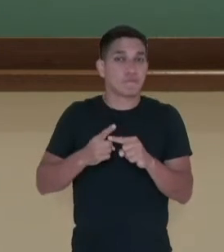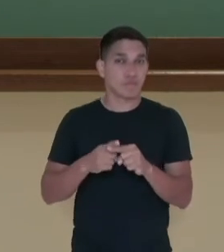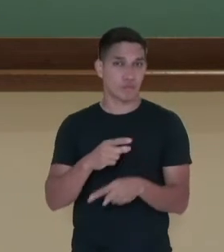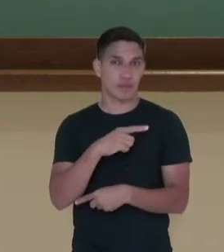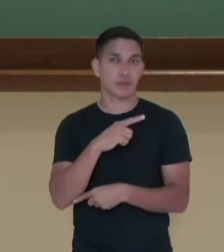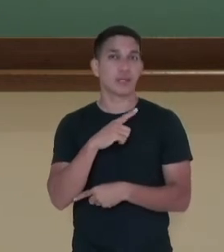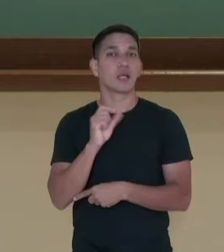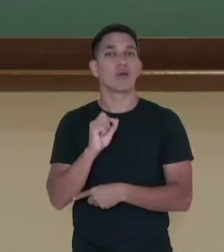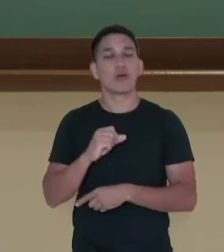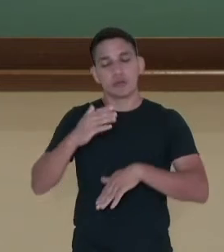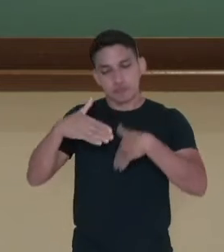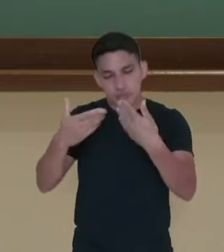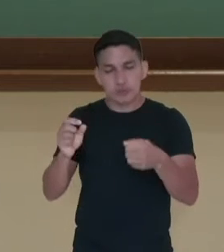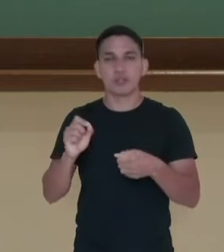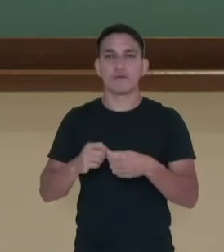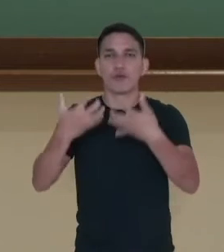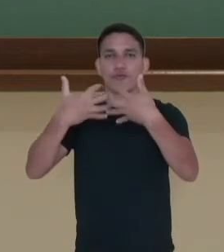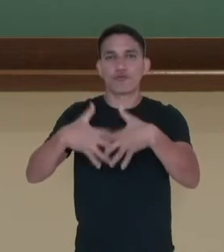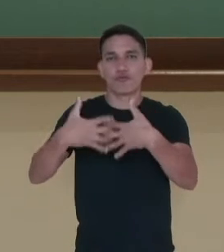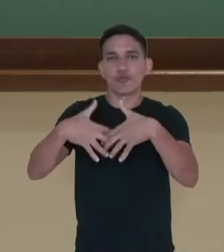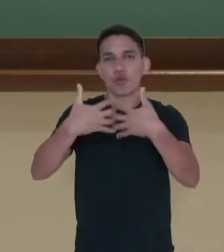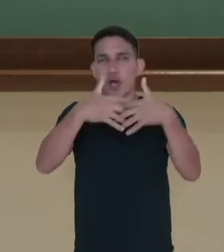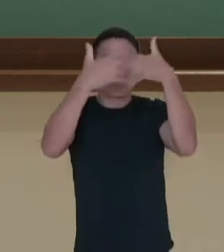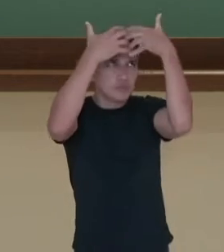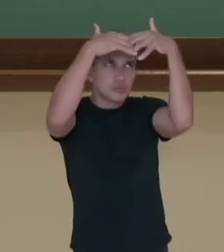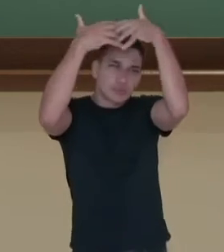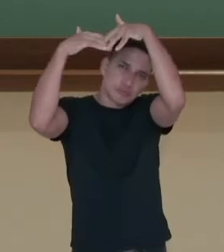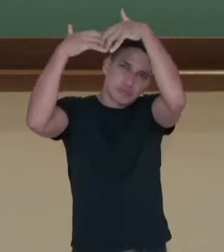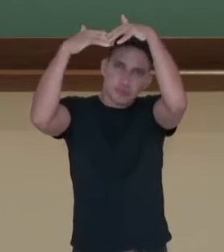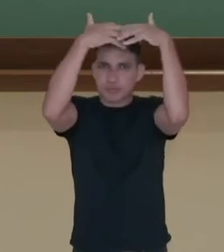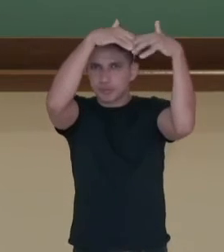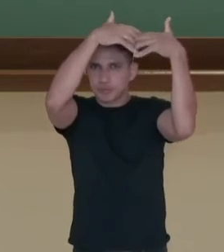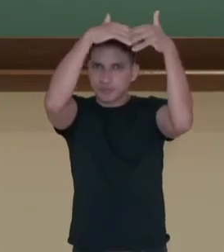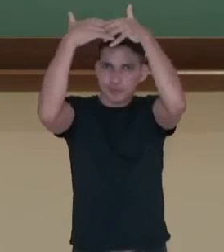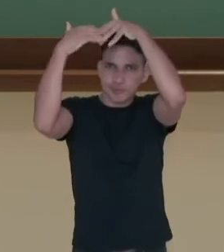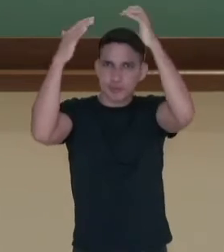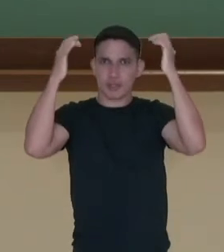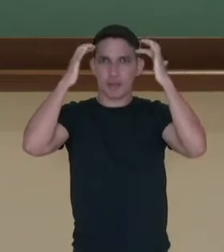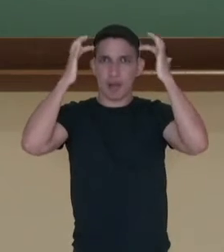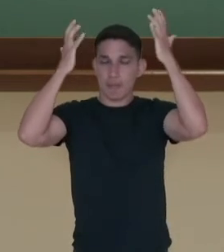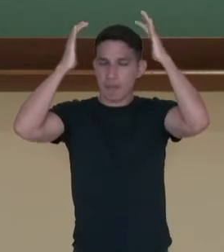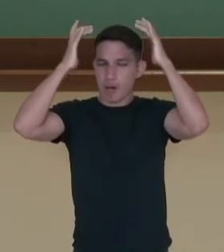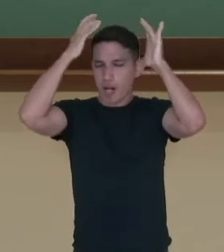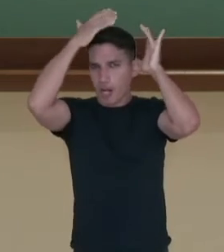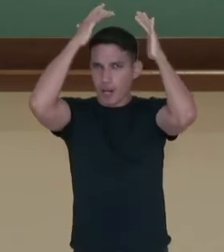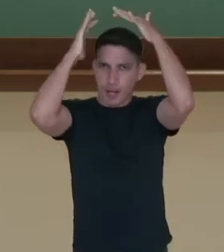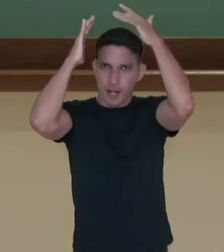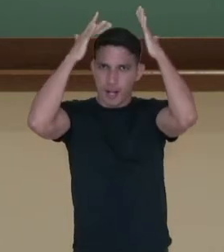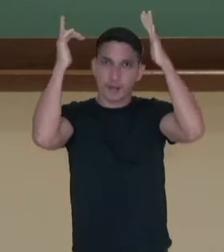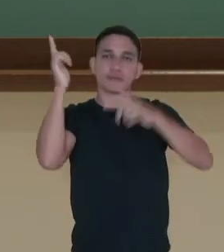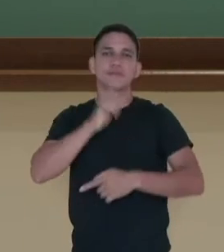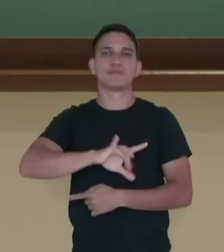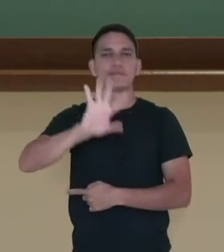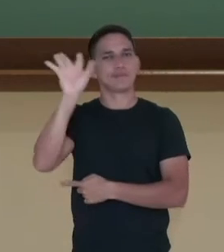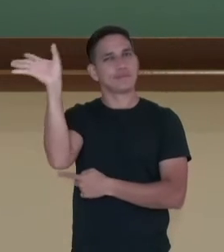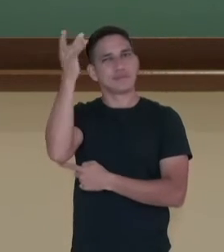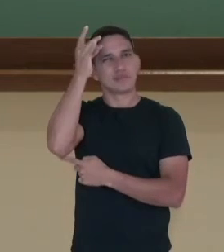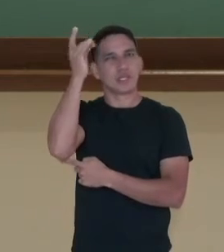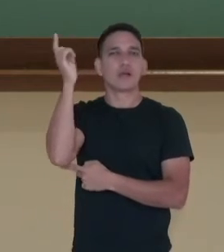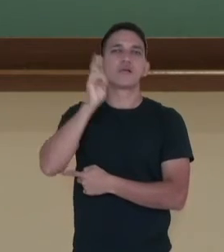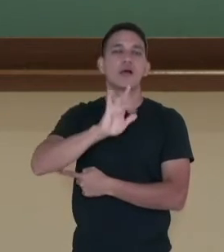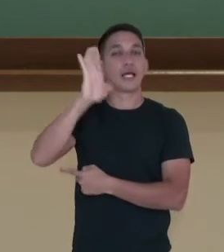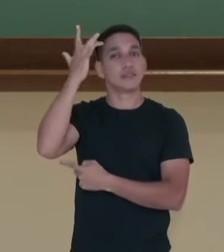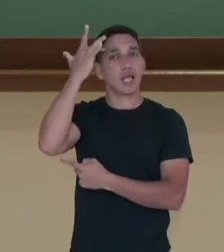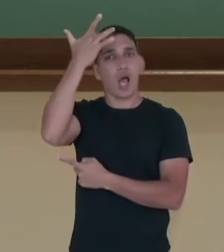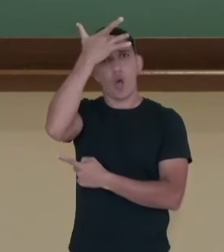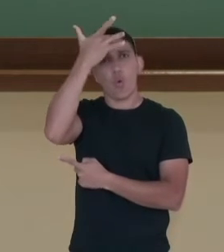Justamente para trabalhar o funcionamento da nossa mente, né? O nosso psicológico aí, tá? Saúde